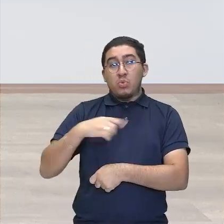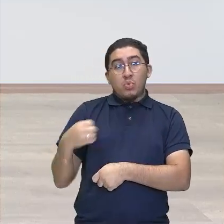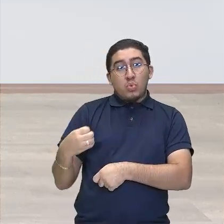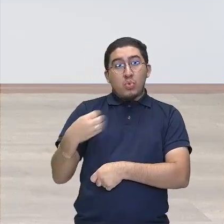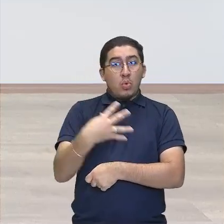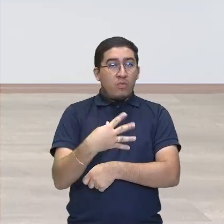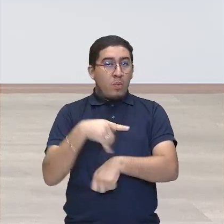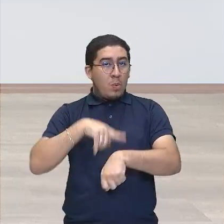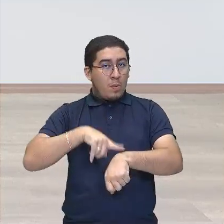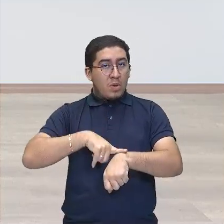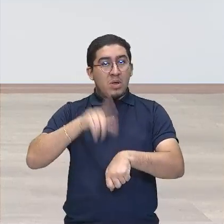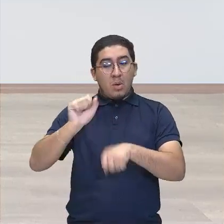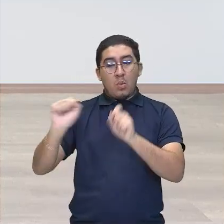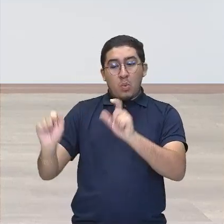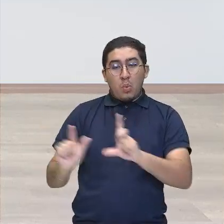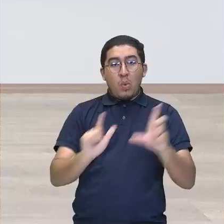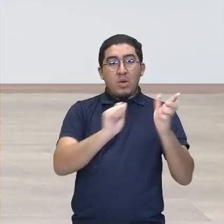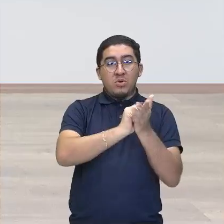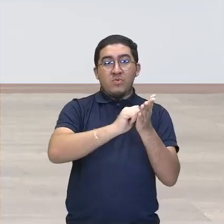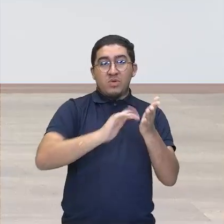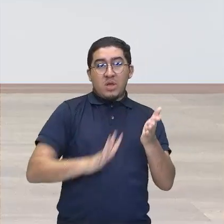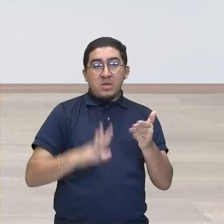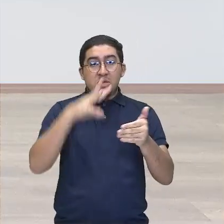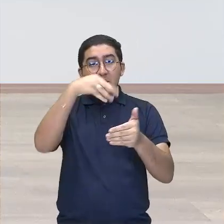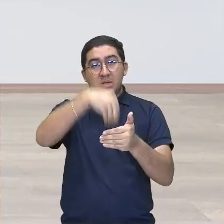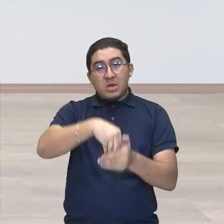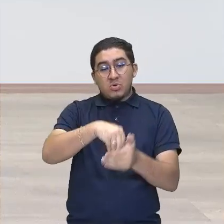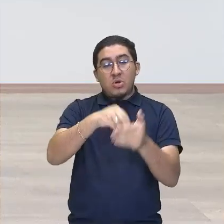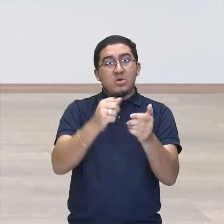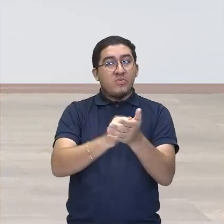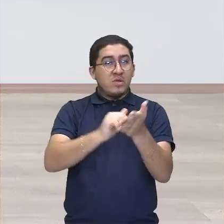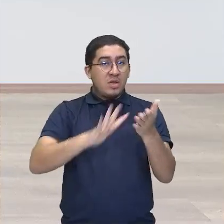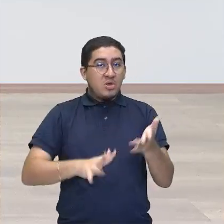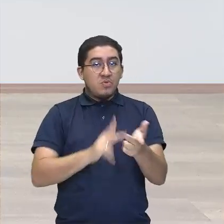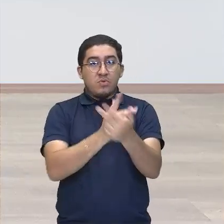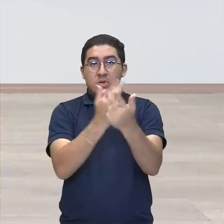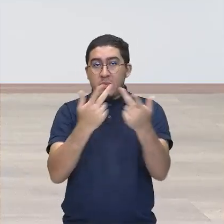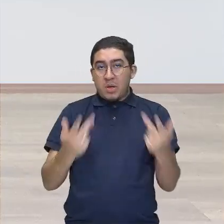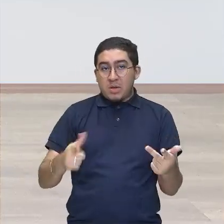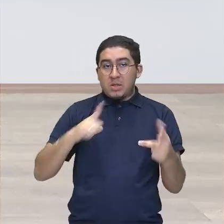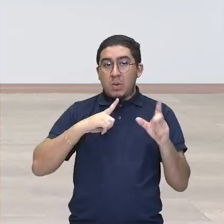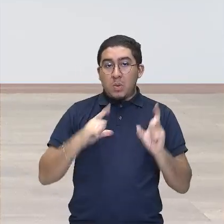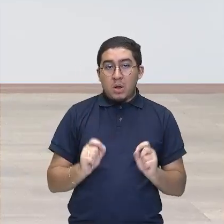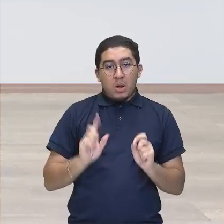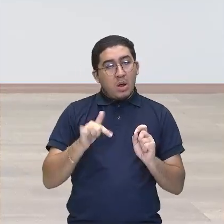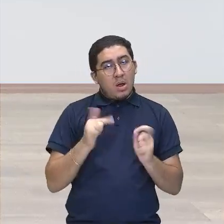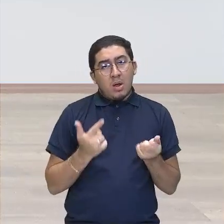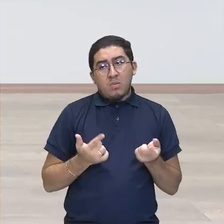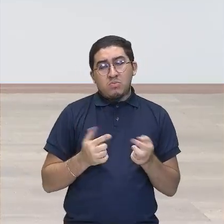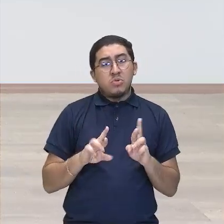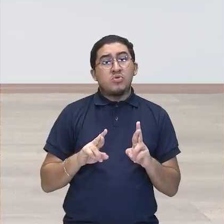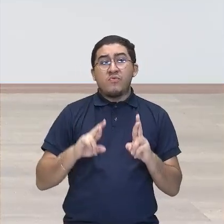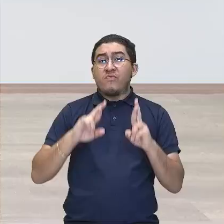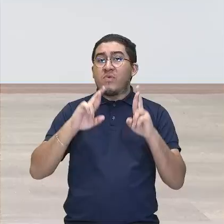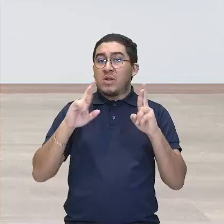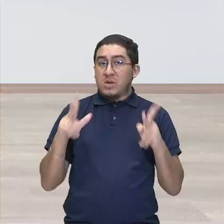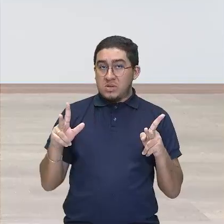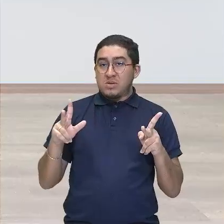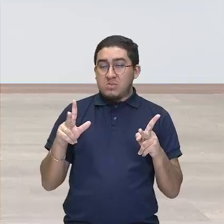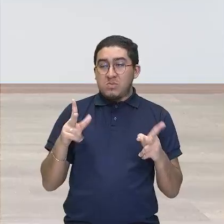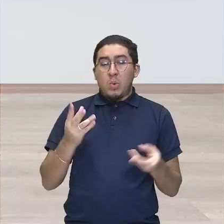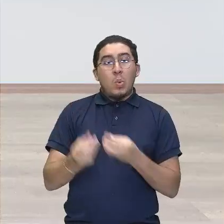de atividade dentro da atividade diversificada, que ele vai ter uma dedicação especial, né? Então, como é que ele